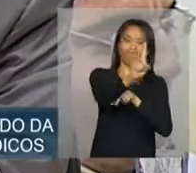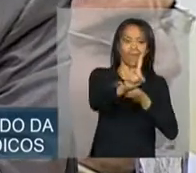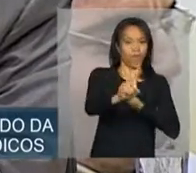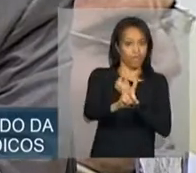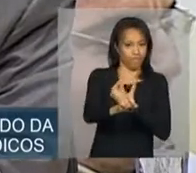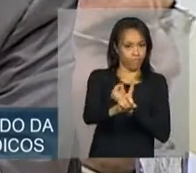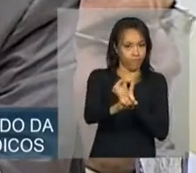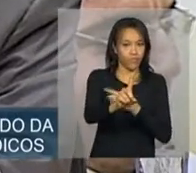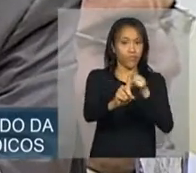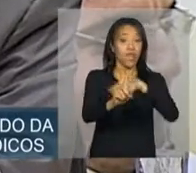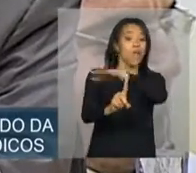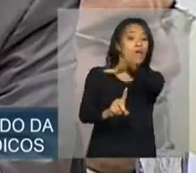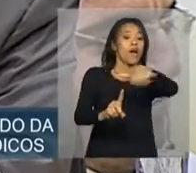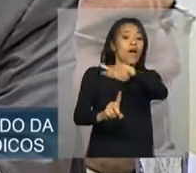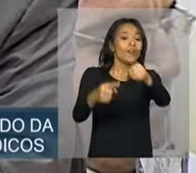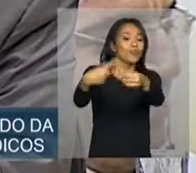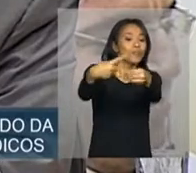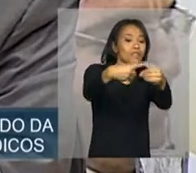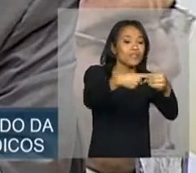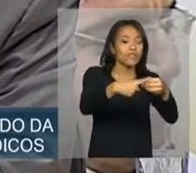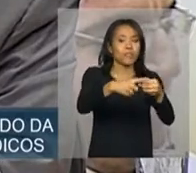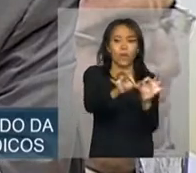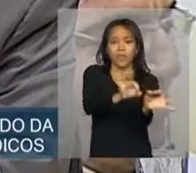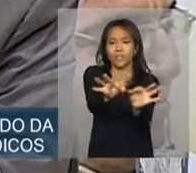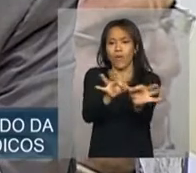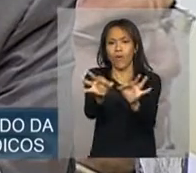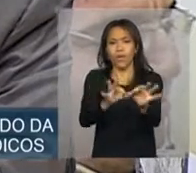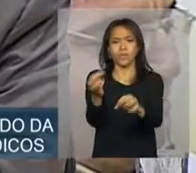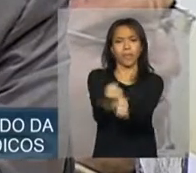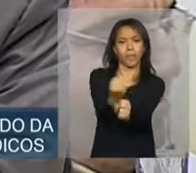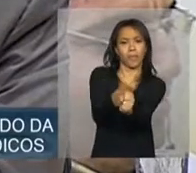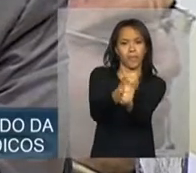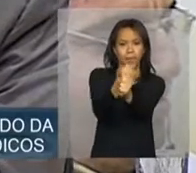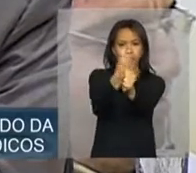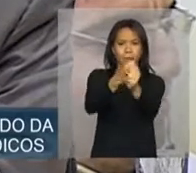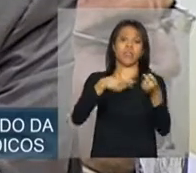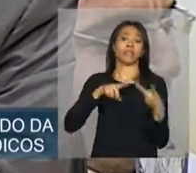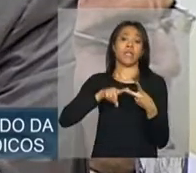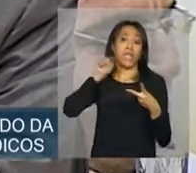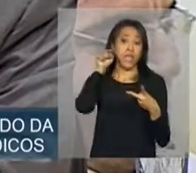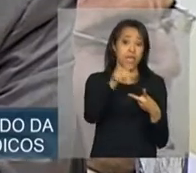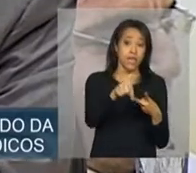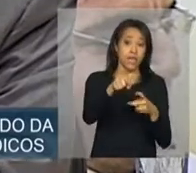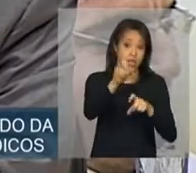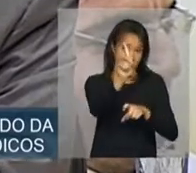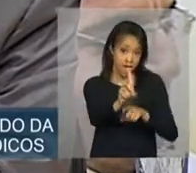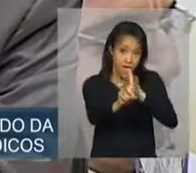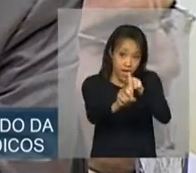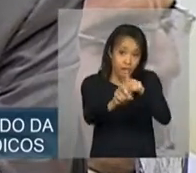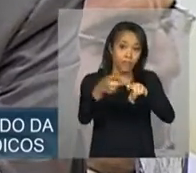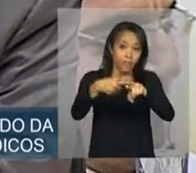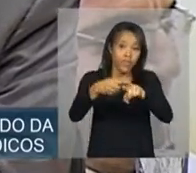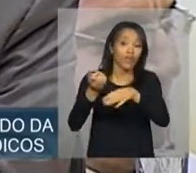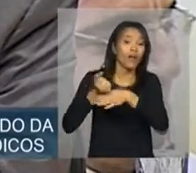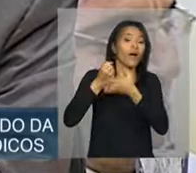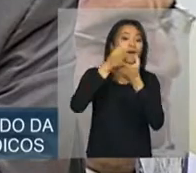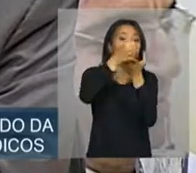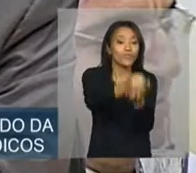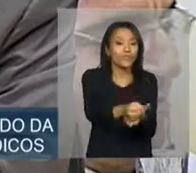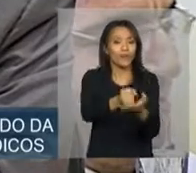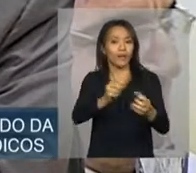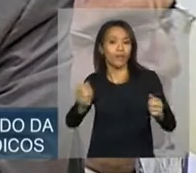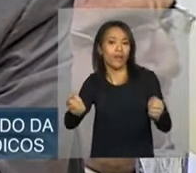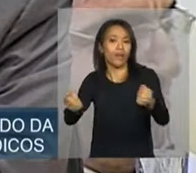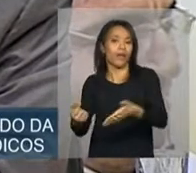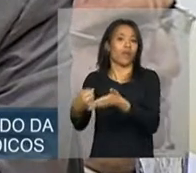o em busca investir em infraestrutura é esse médico ajuda a ditar Quais são as questões ele vai estar junto com a